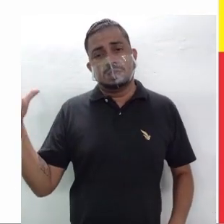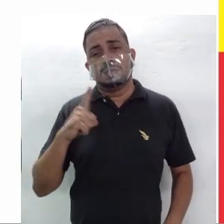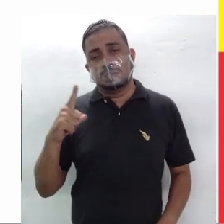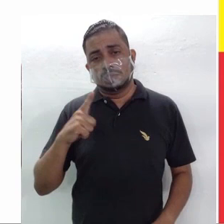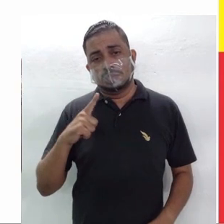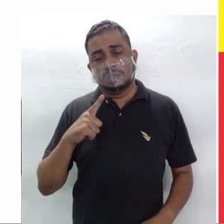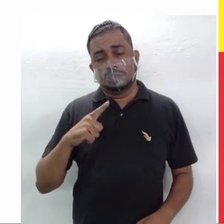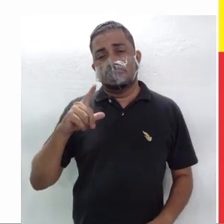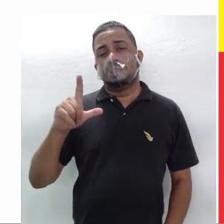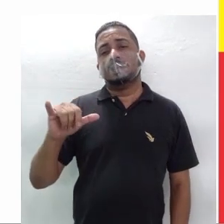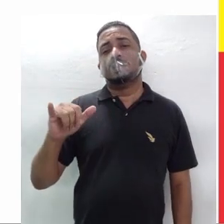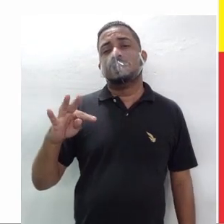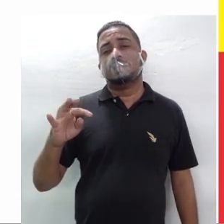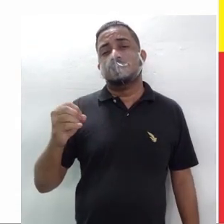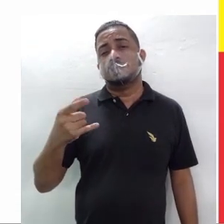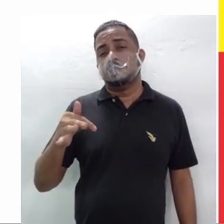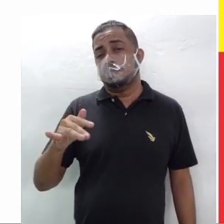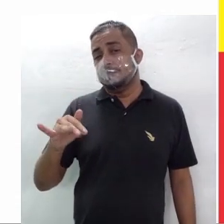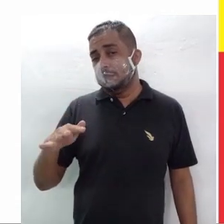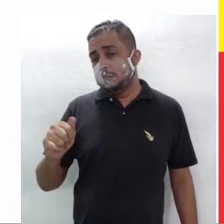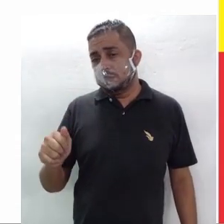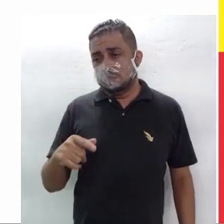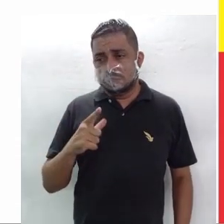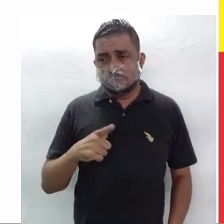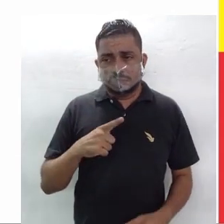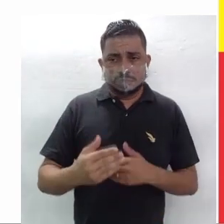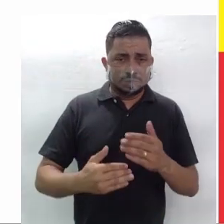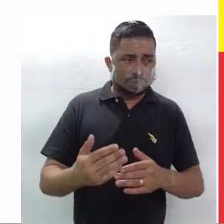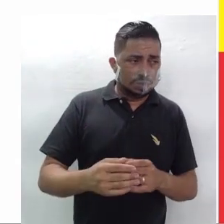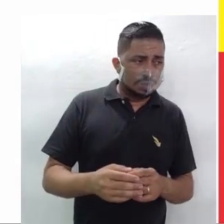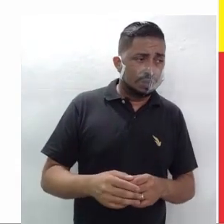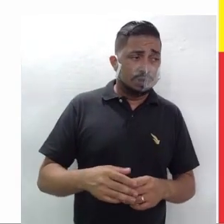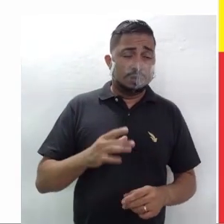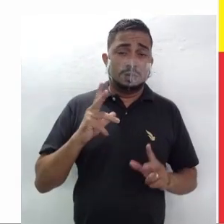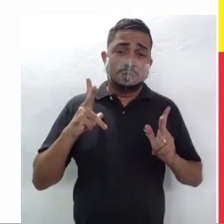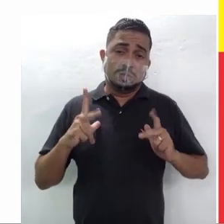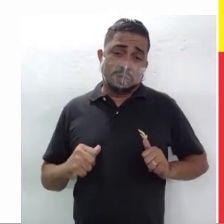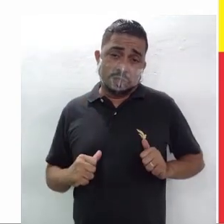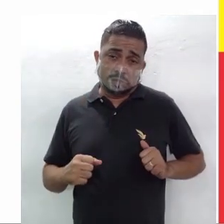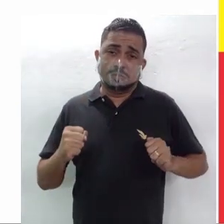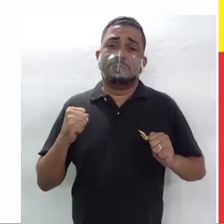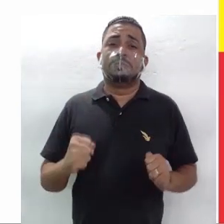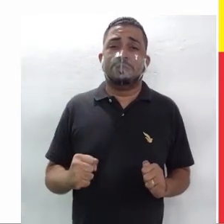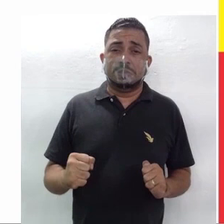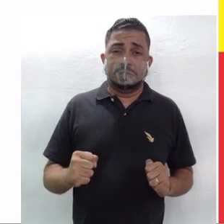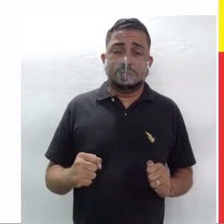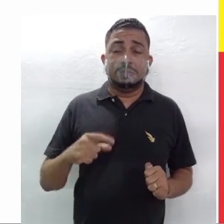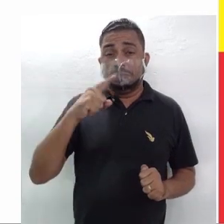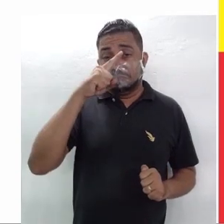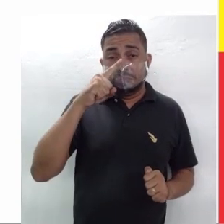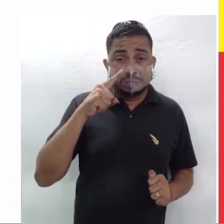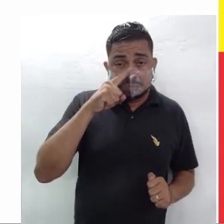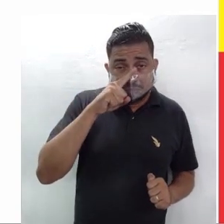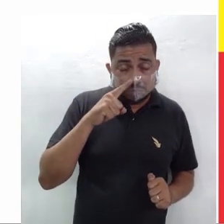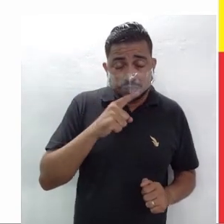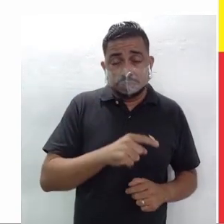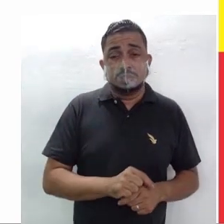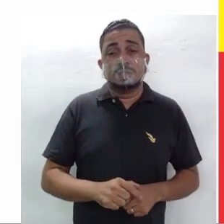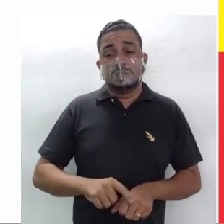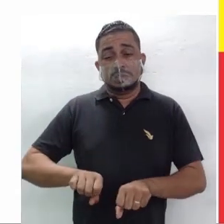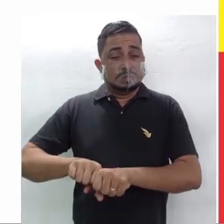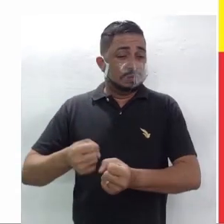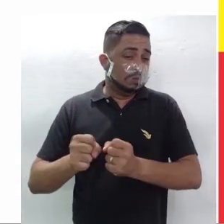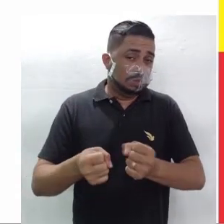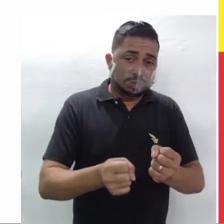ocorrem na litosfera. As suas consequências para o ser humano podem ser severas, acarretando